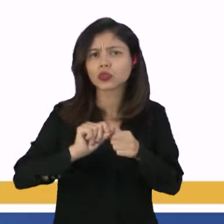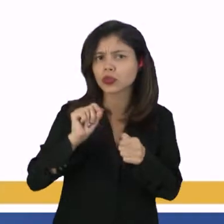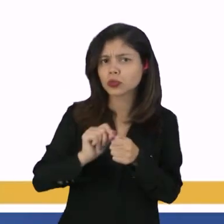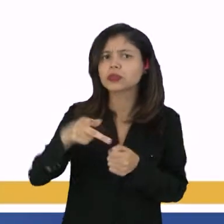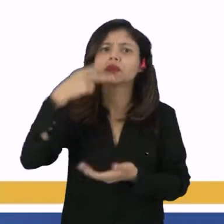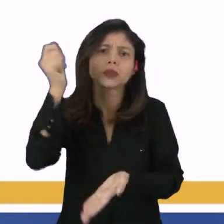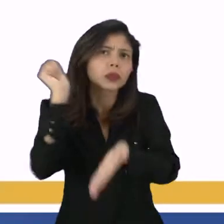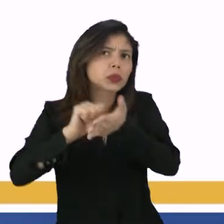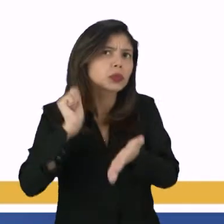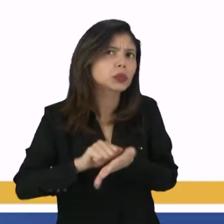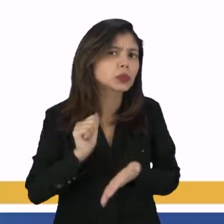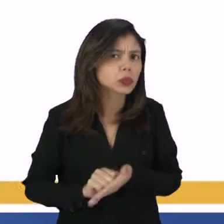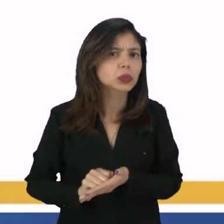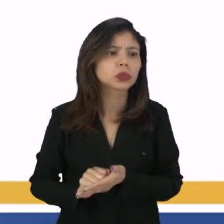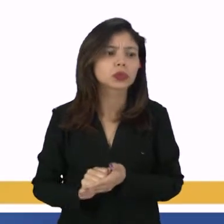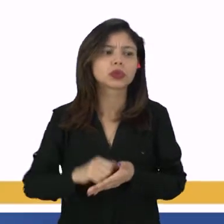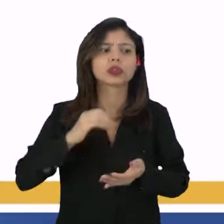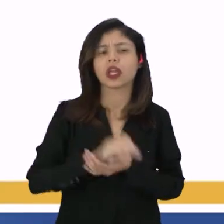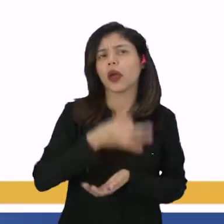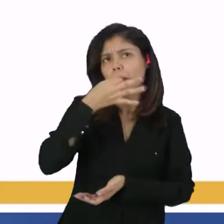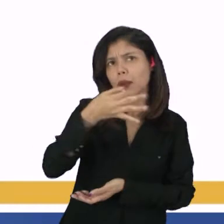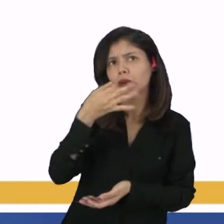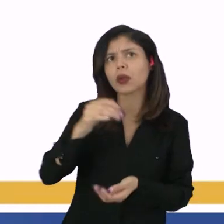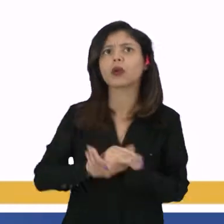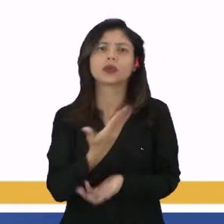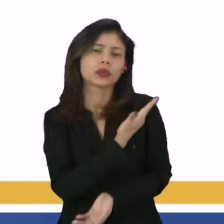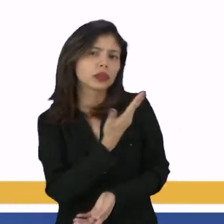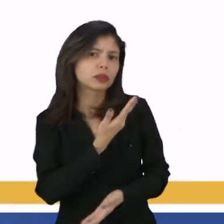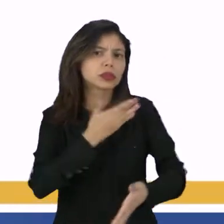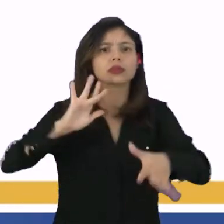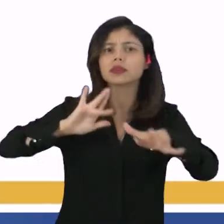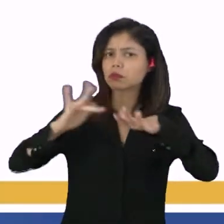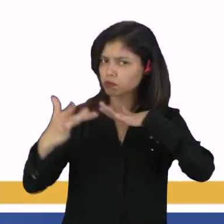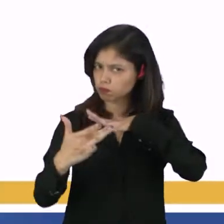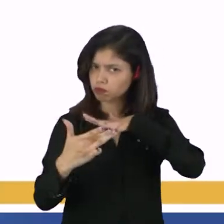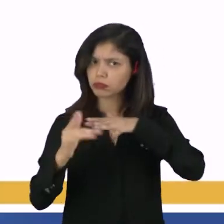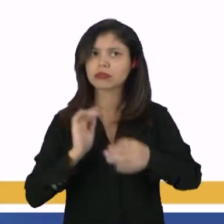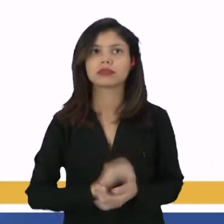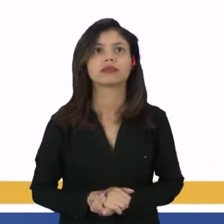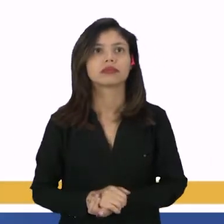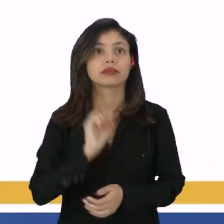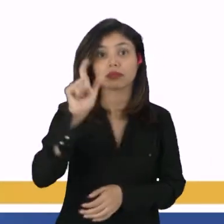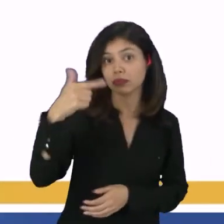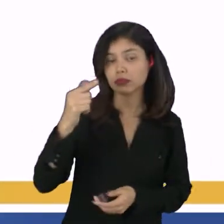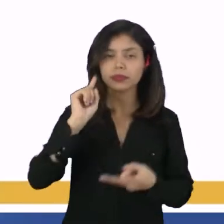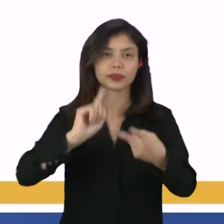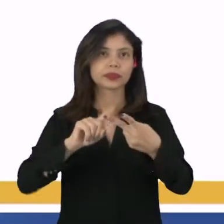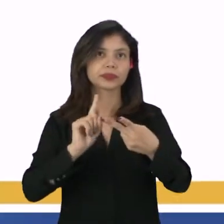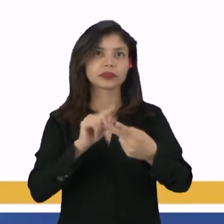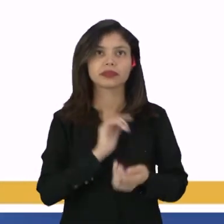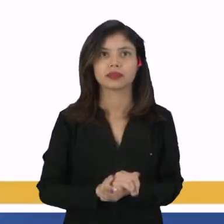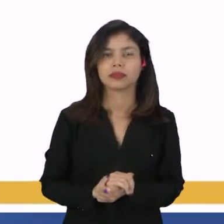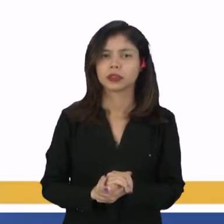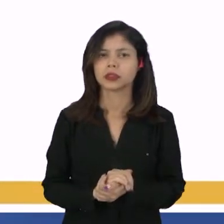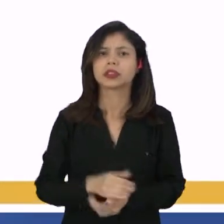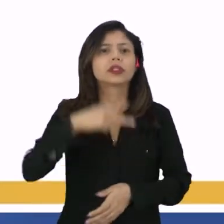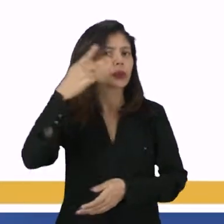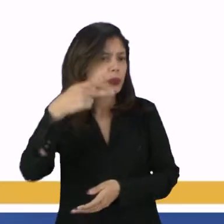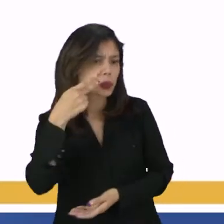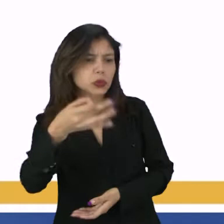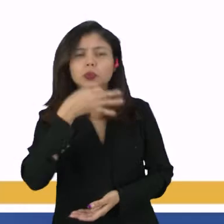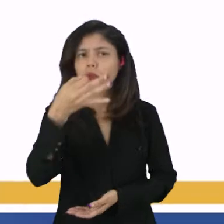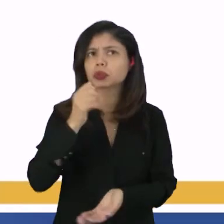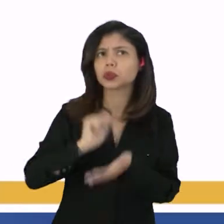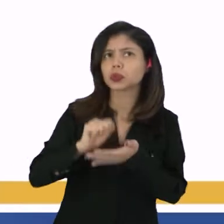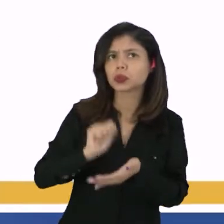Você costuma fazer comentários nas postagens dos amigos nas redes sociais? Outra pergunta. Esses comentários